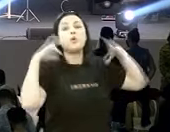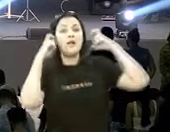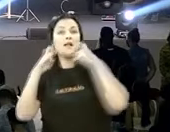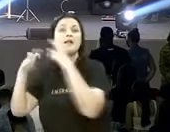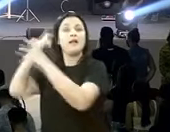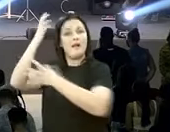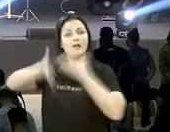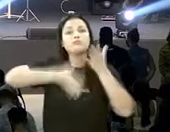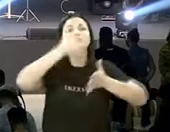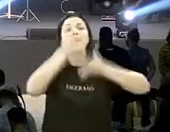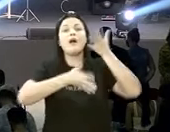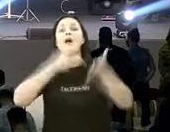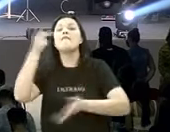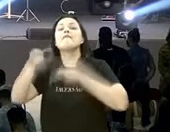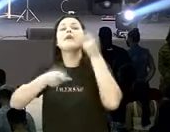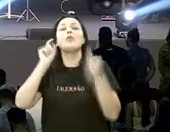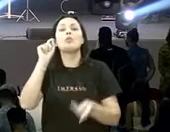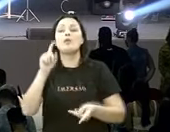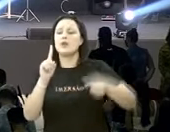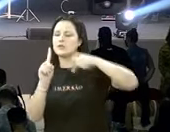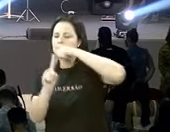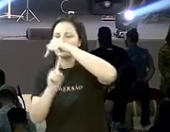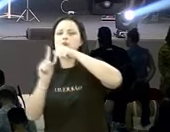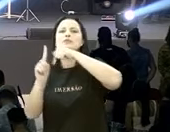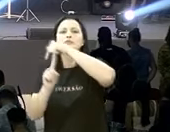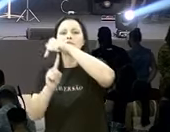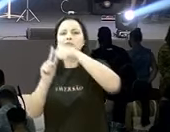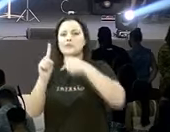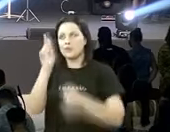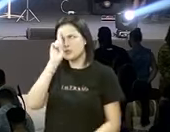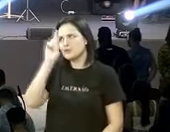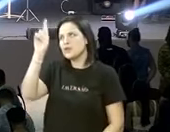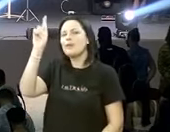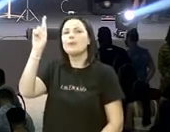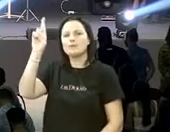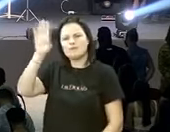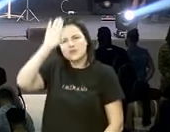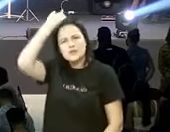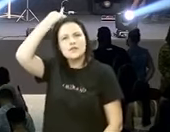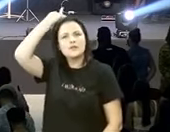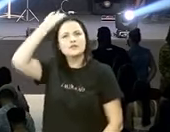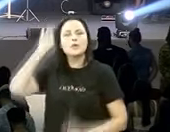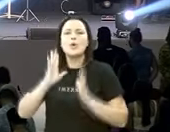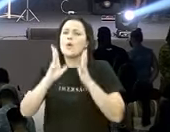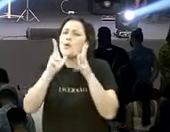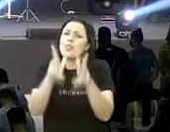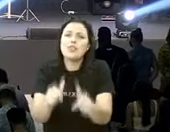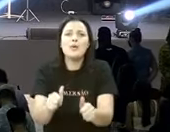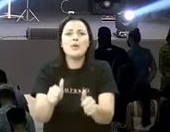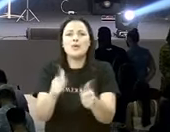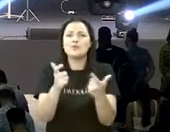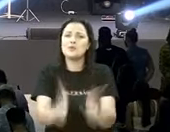Santo, Santo, Santo é o Senhor dos exércitos. Toda a terra está cheia da sua